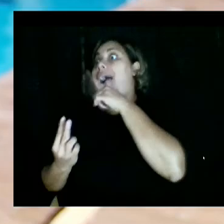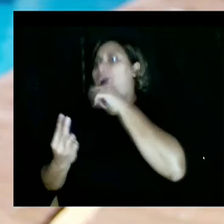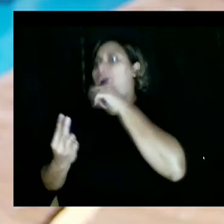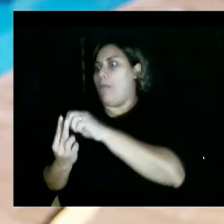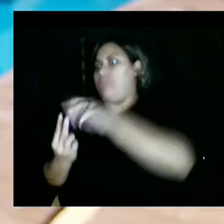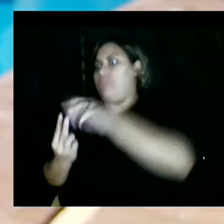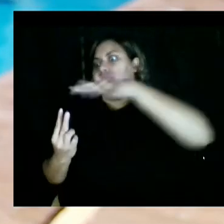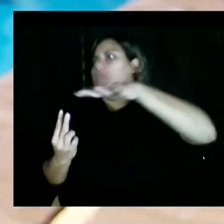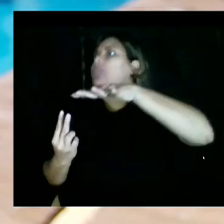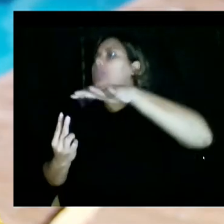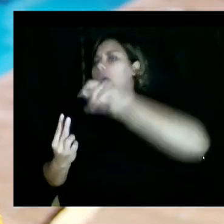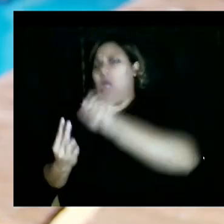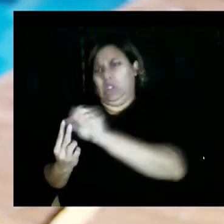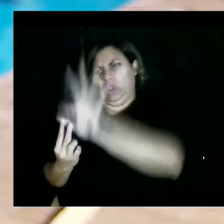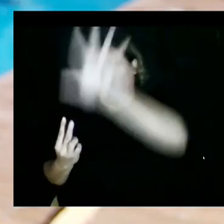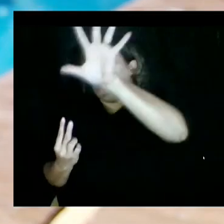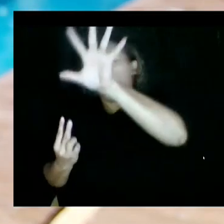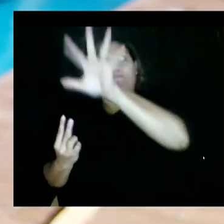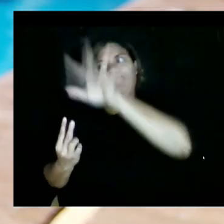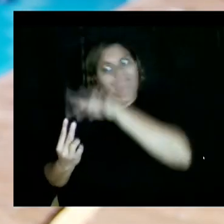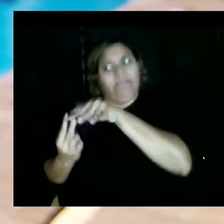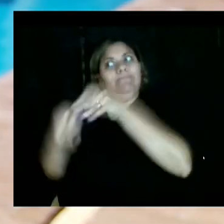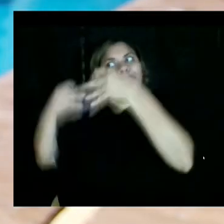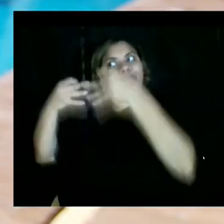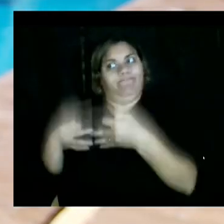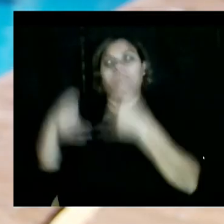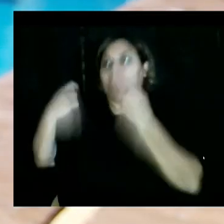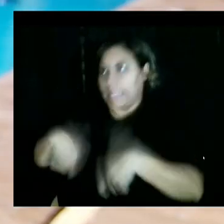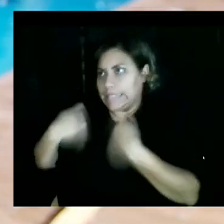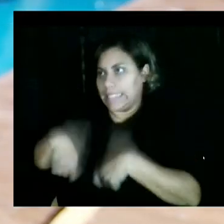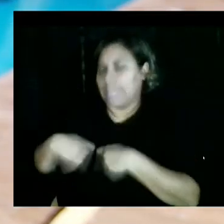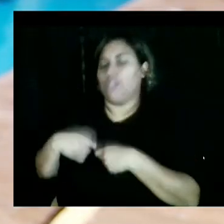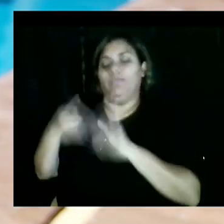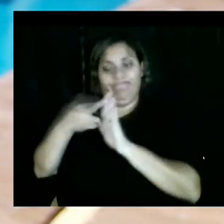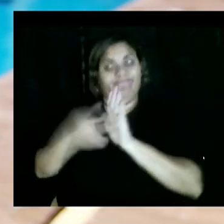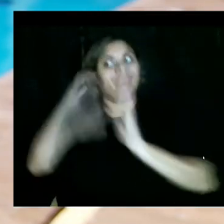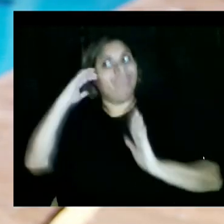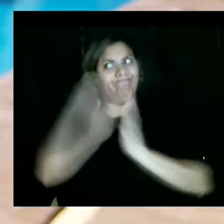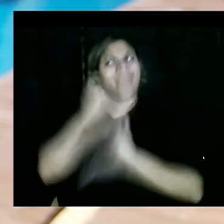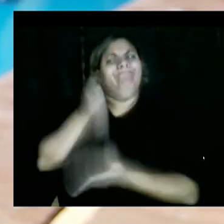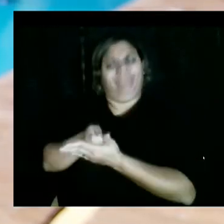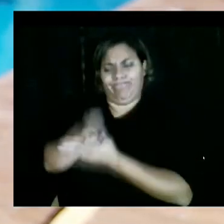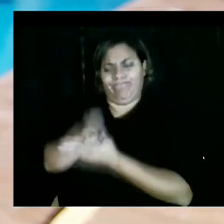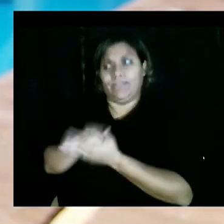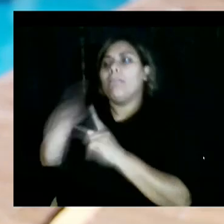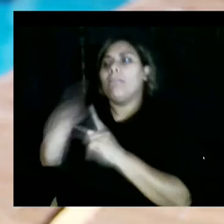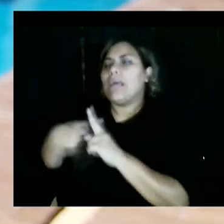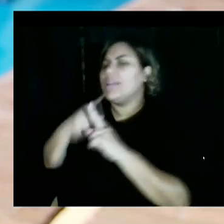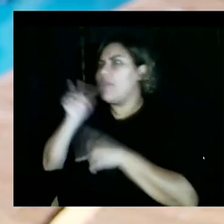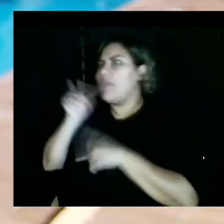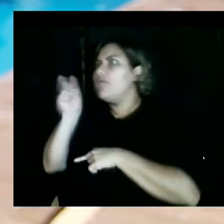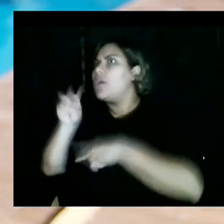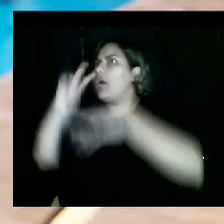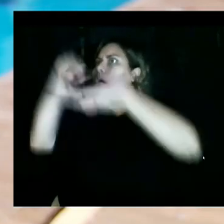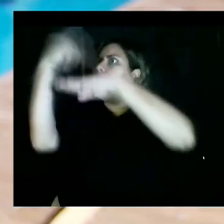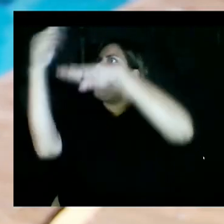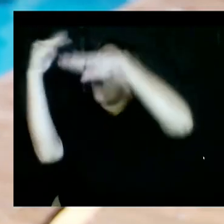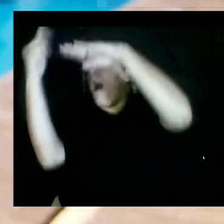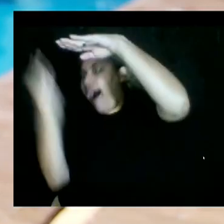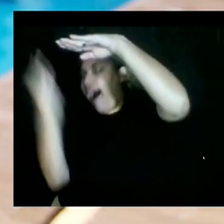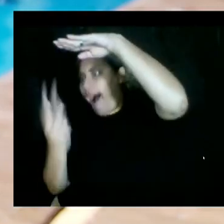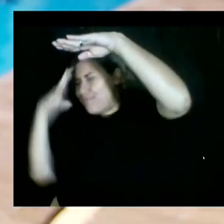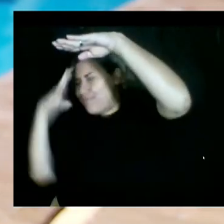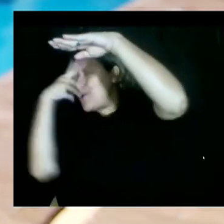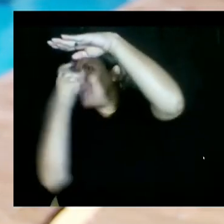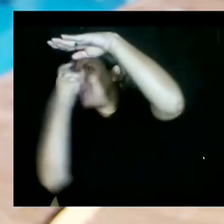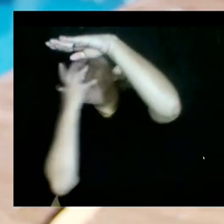rigoroso nesse quesito, né? E a beleza estética do salto, porque os saltos ornamentais nada mais é do que, na